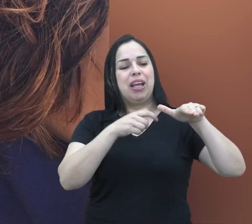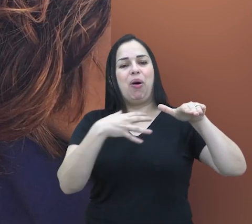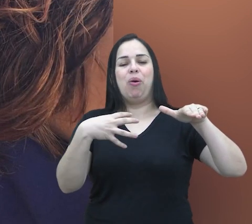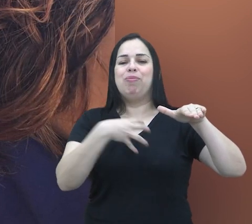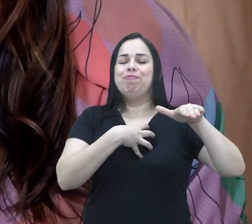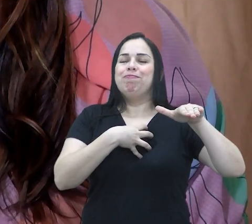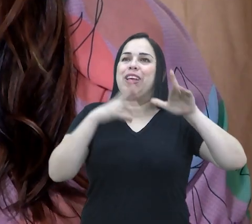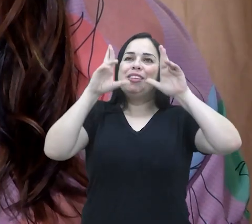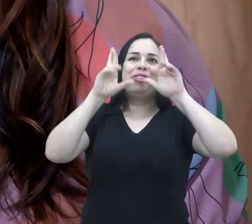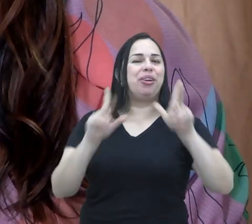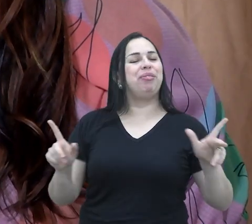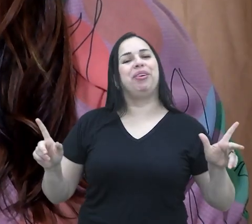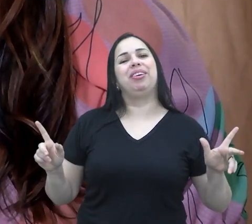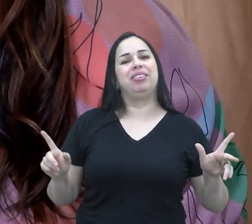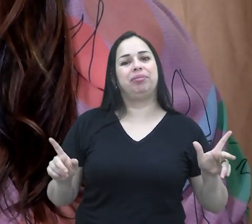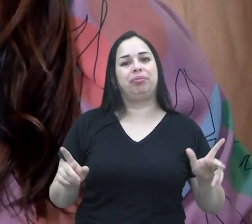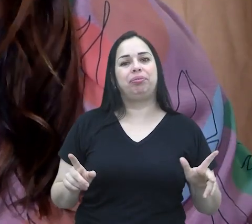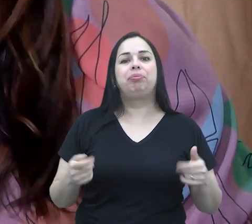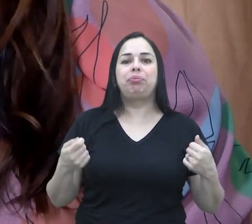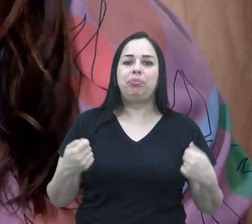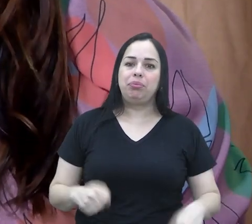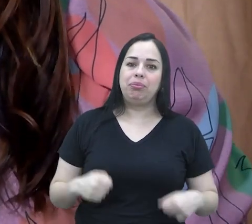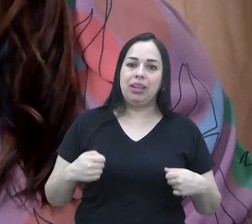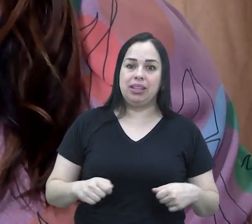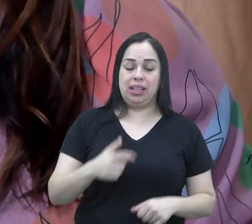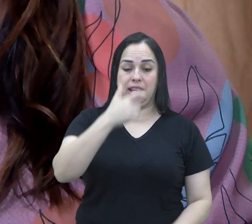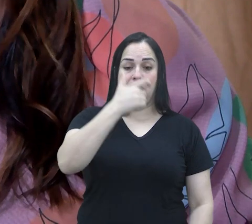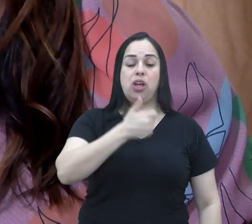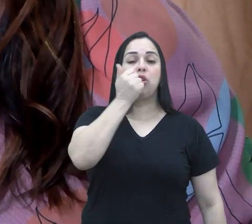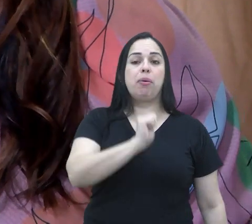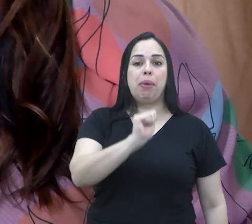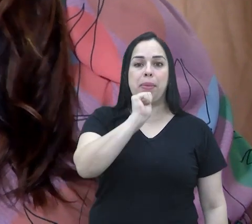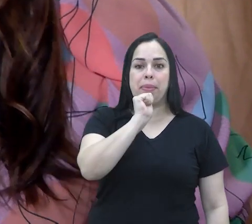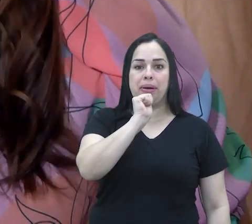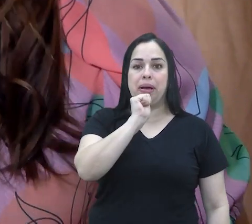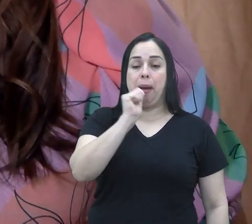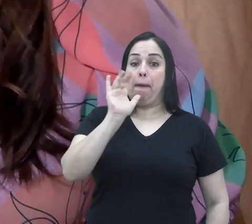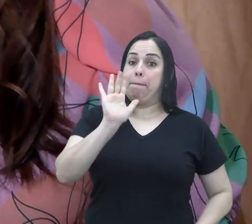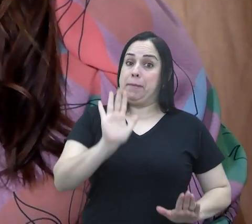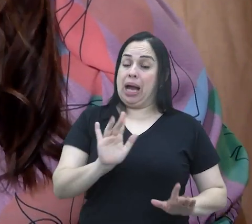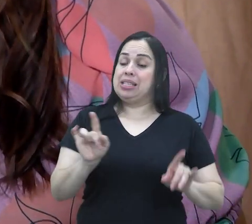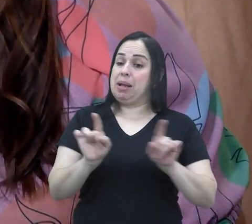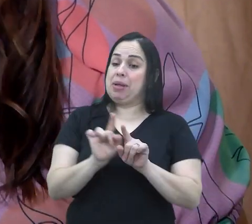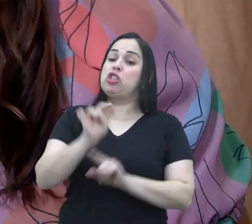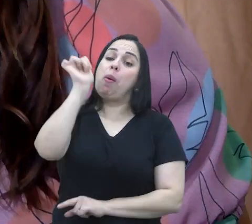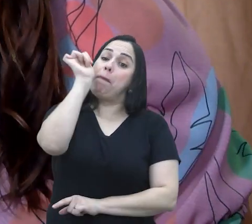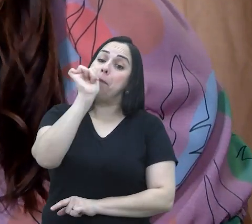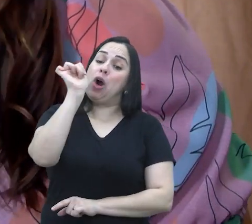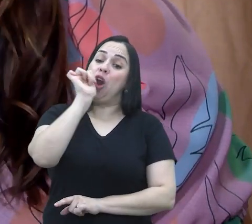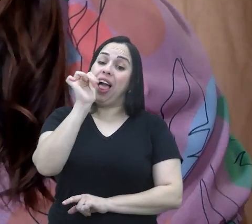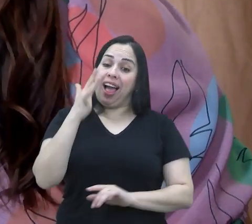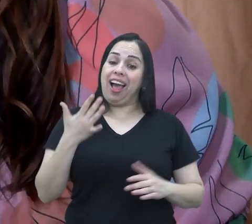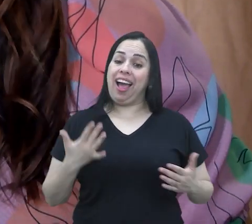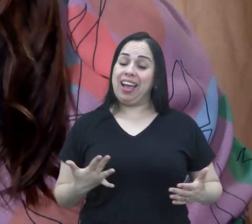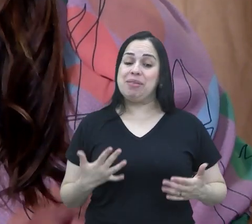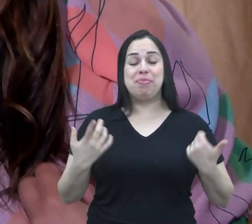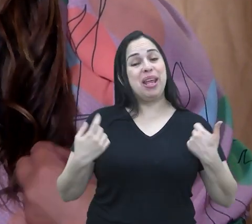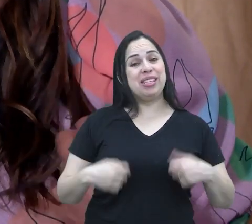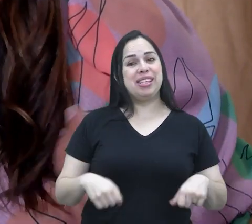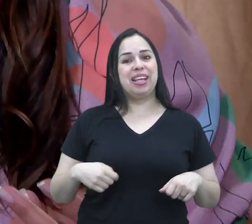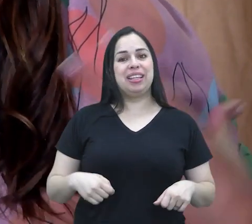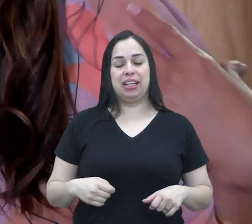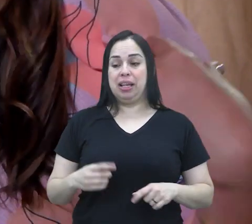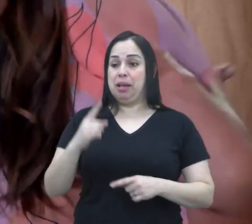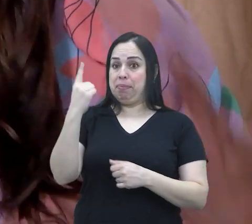outra forma. Você precisa entender que, além de mãe, existe uma pessoa. E essa pessoa